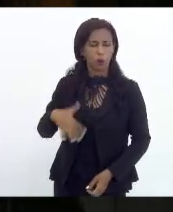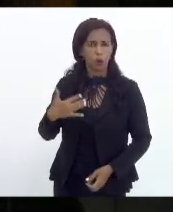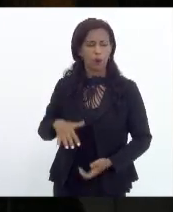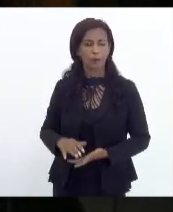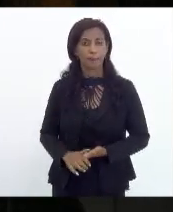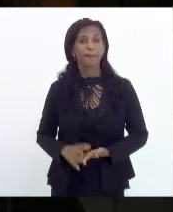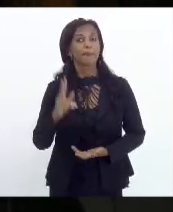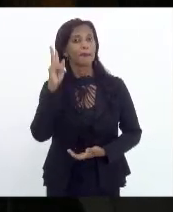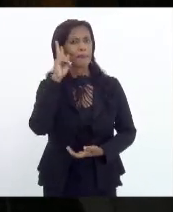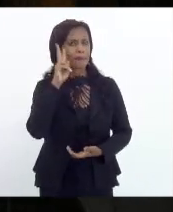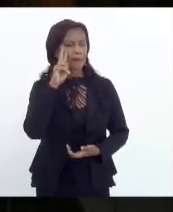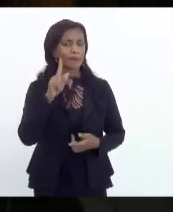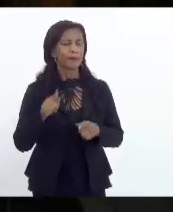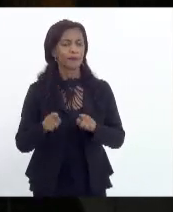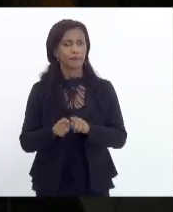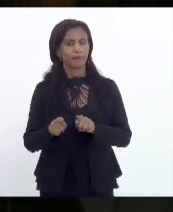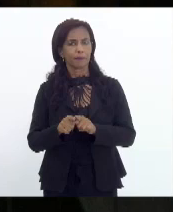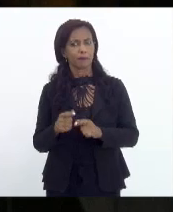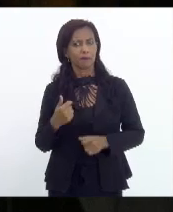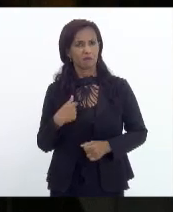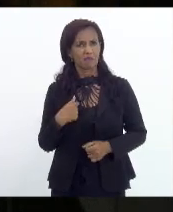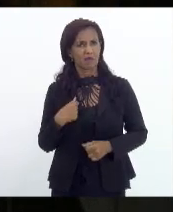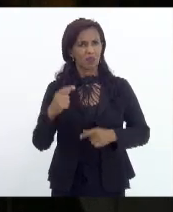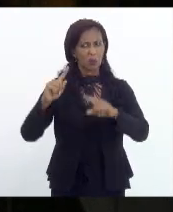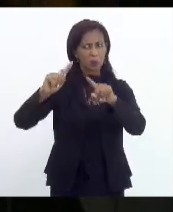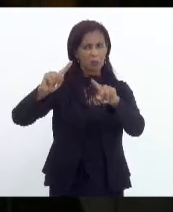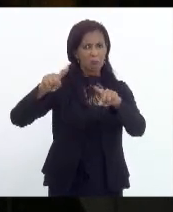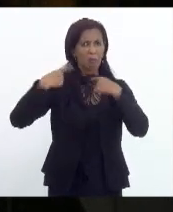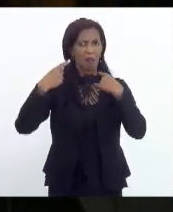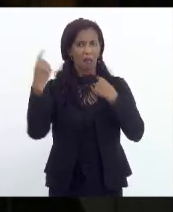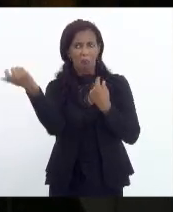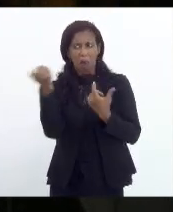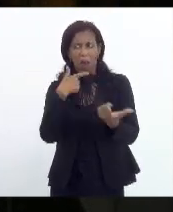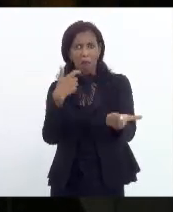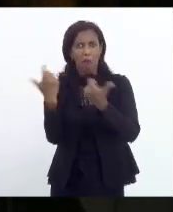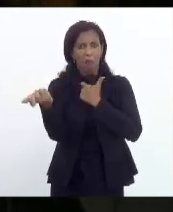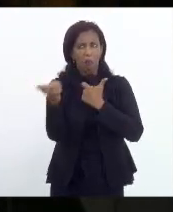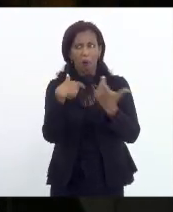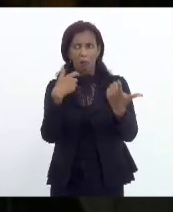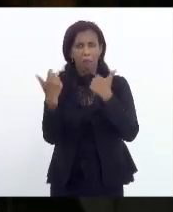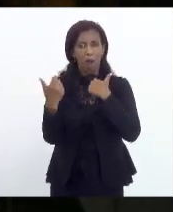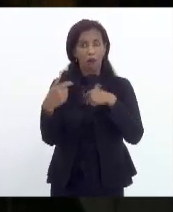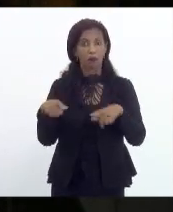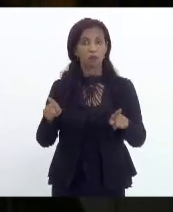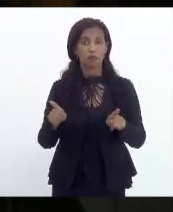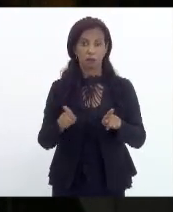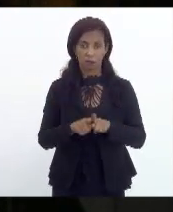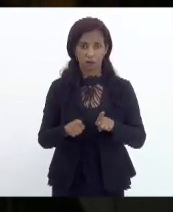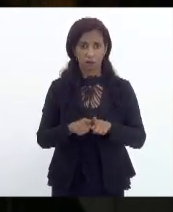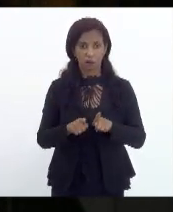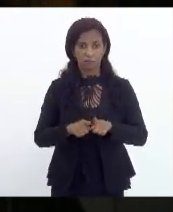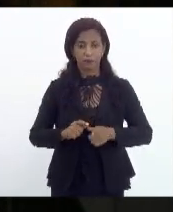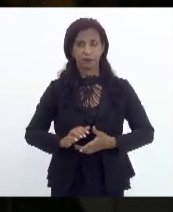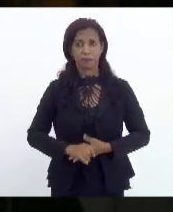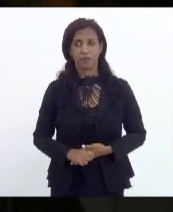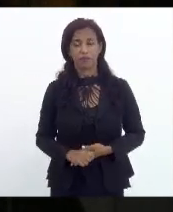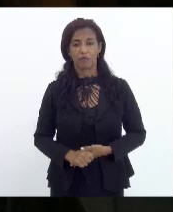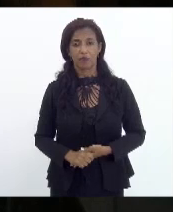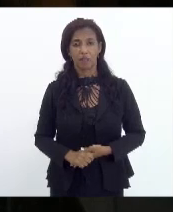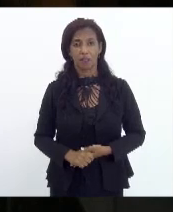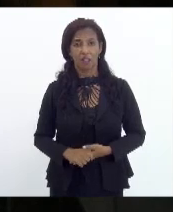Oi e me lembro bem que foi rebatido aqui e até mesmo eu